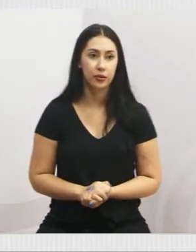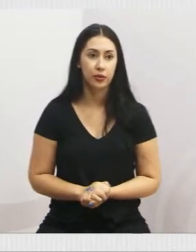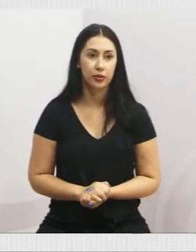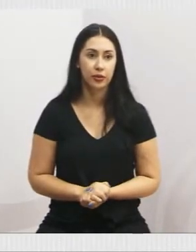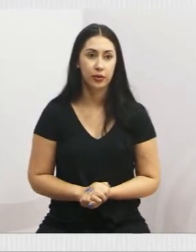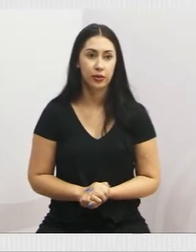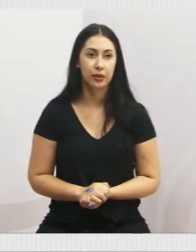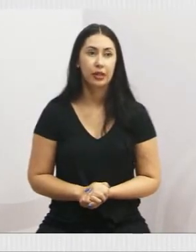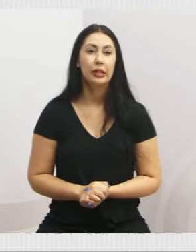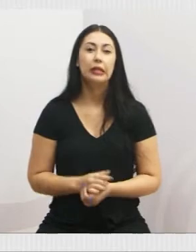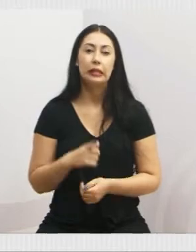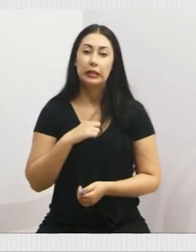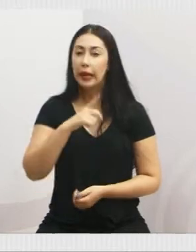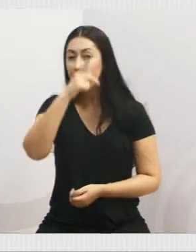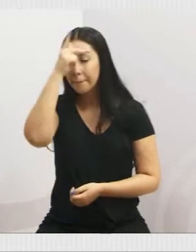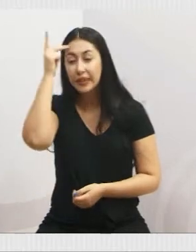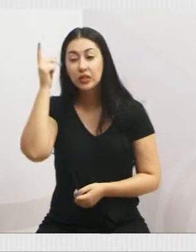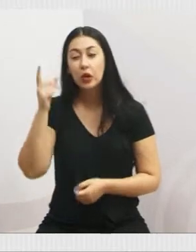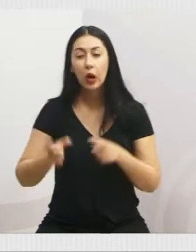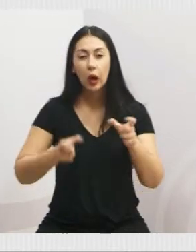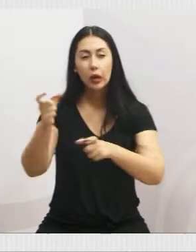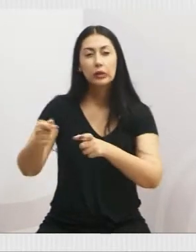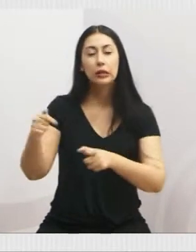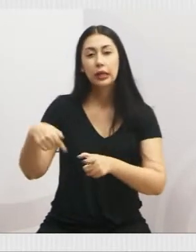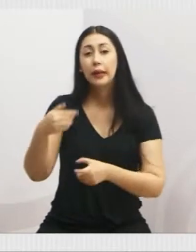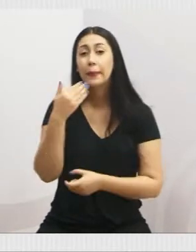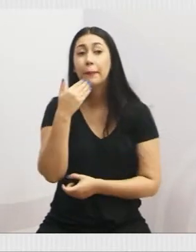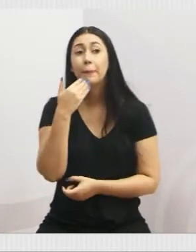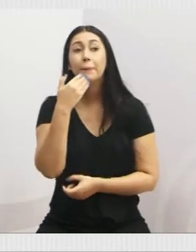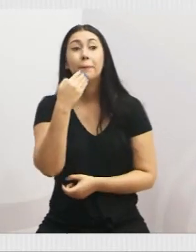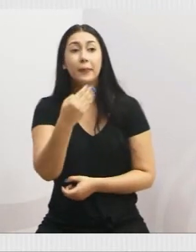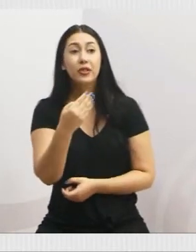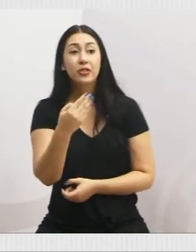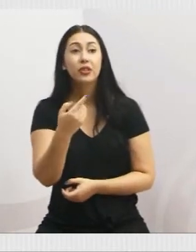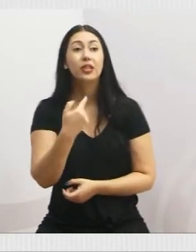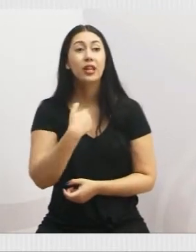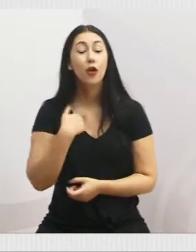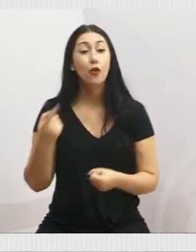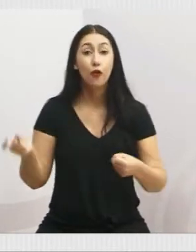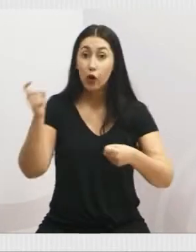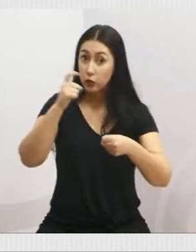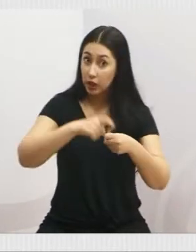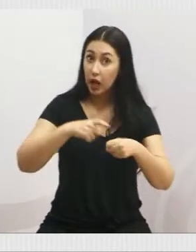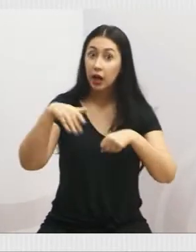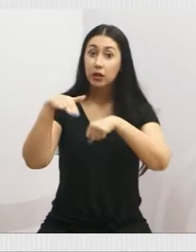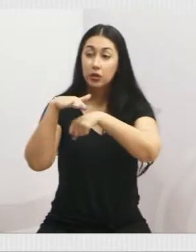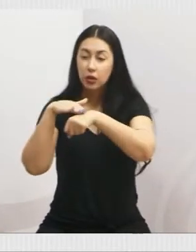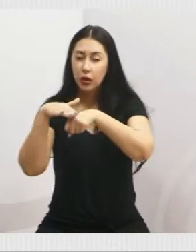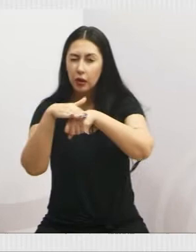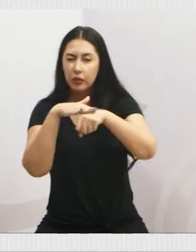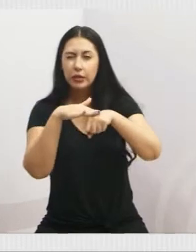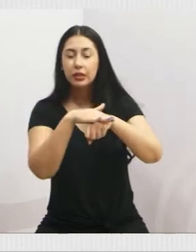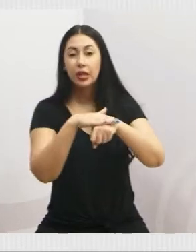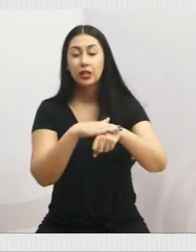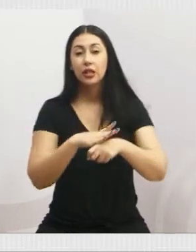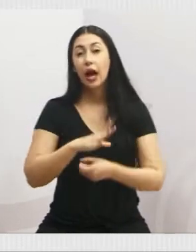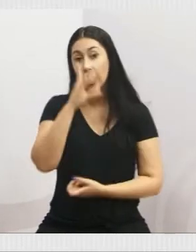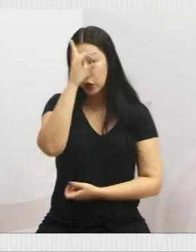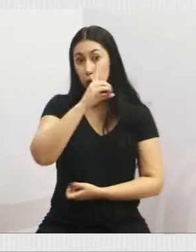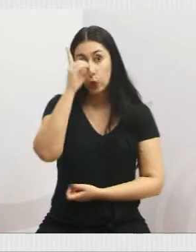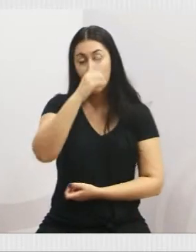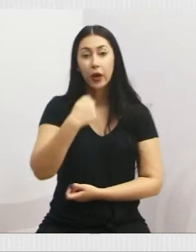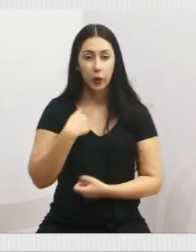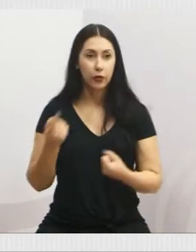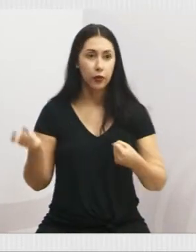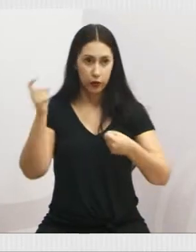alguns ex-atletas, pessoas aqui da comunidade, que pediram para que eu retornasse aqui, conversasse com eles, e no domingo eu vou voltar